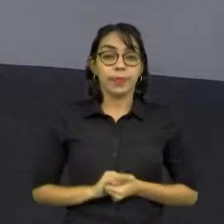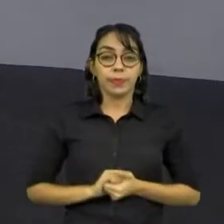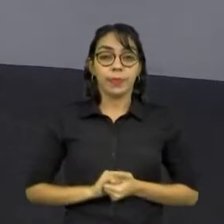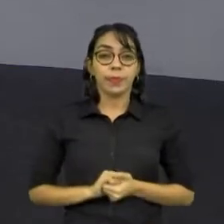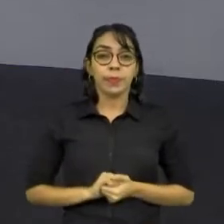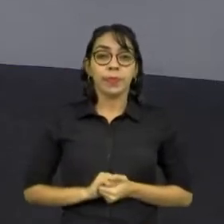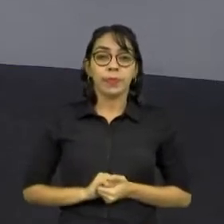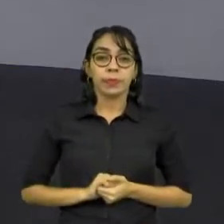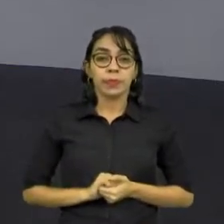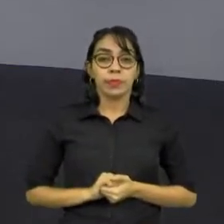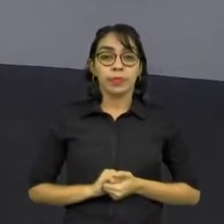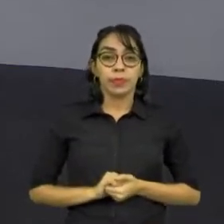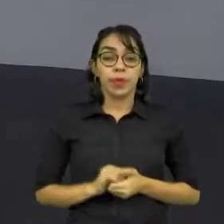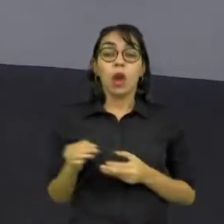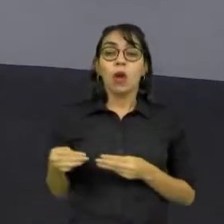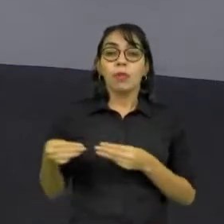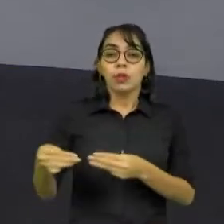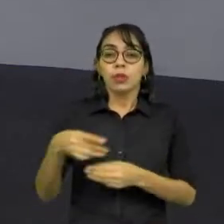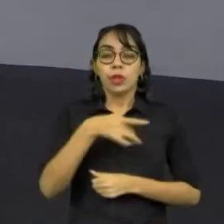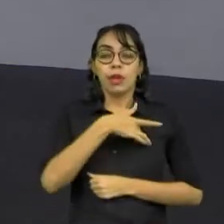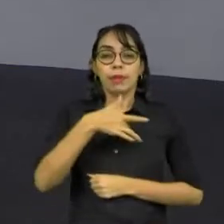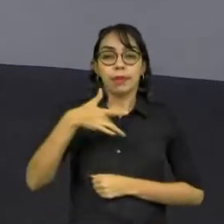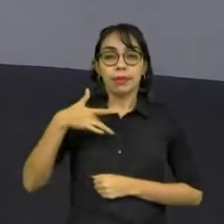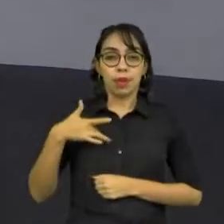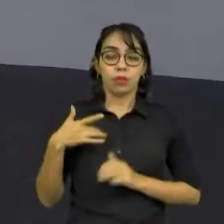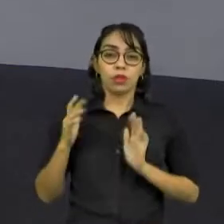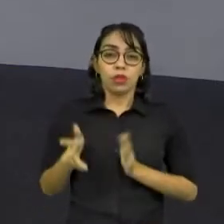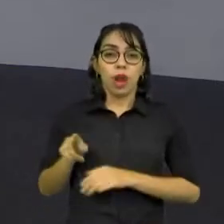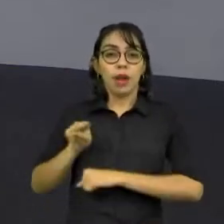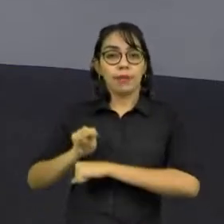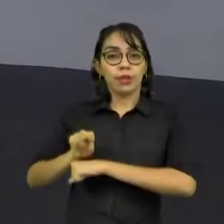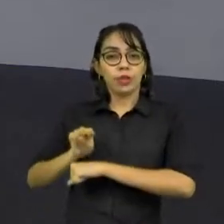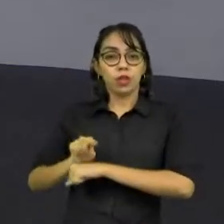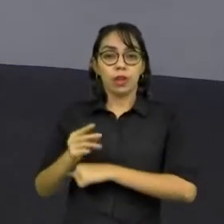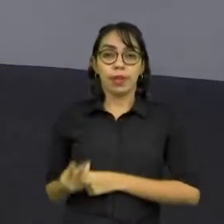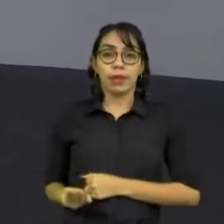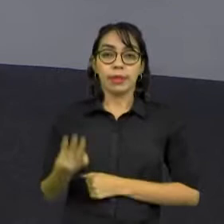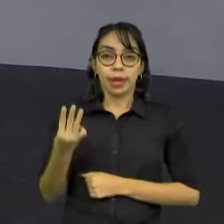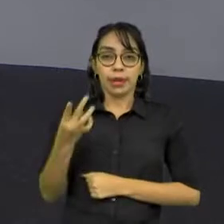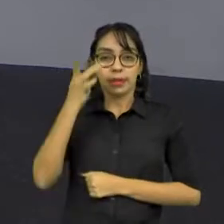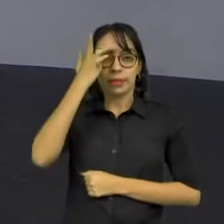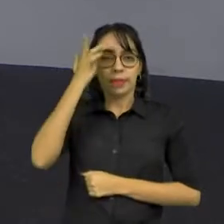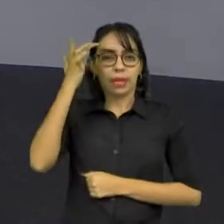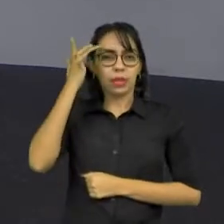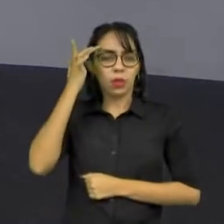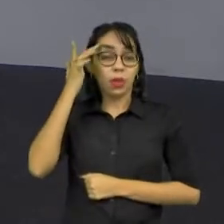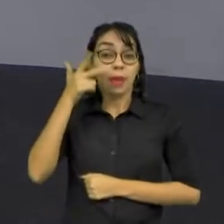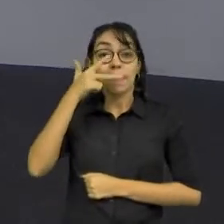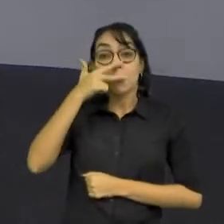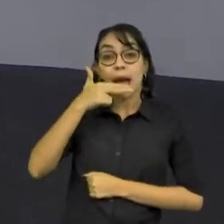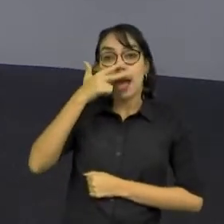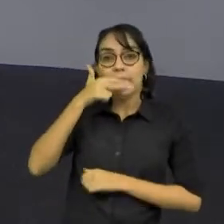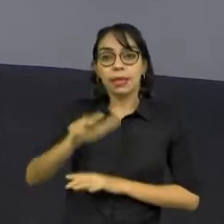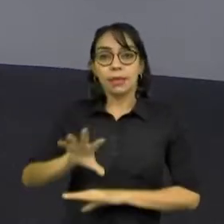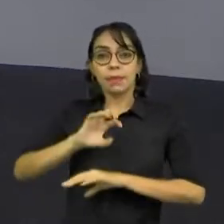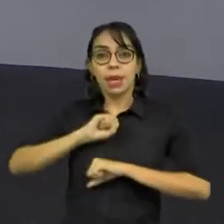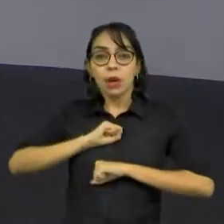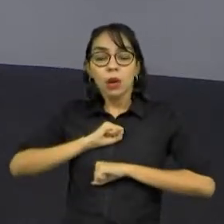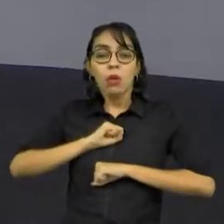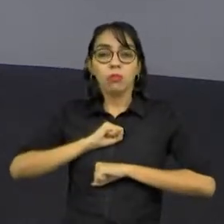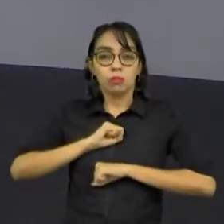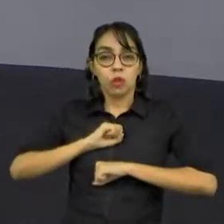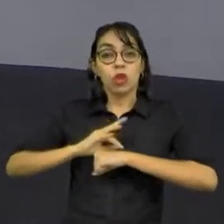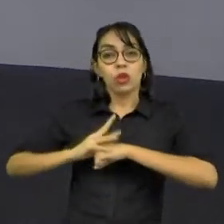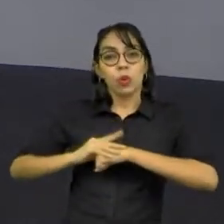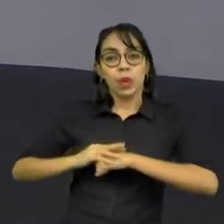o Ministério da Saúde monitora 3 casos suspeitos da varíola dos macacos aqui no Brasil. As